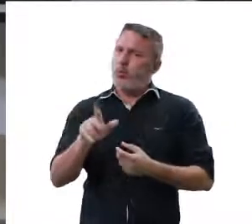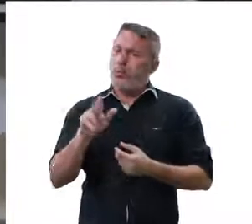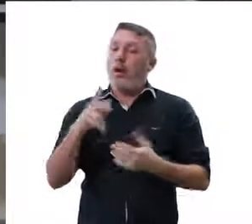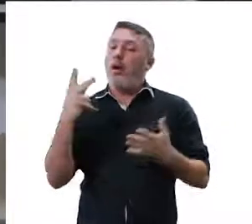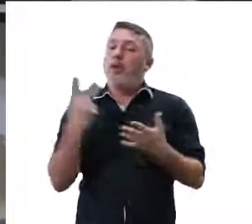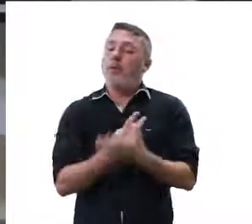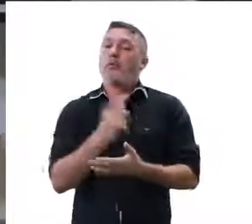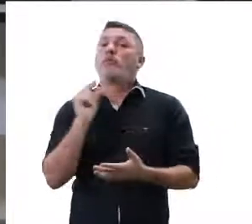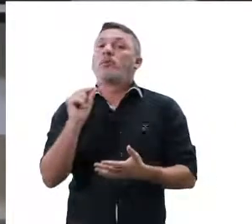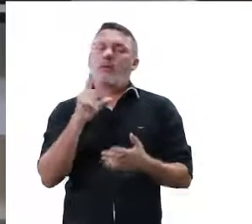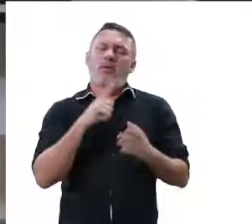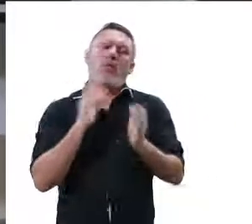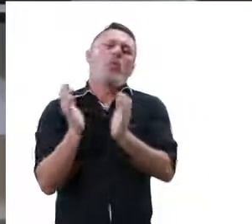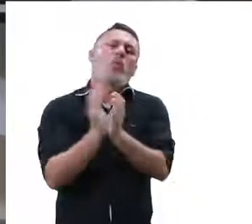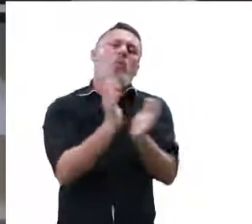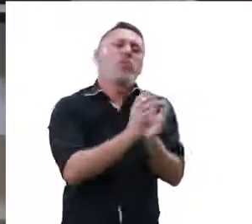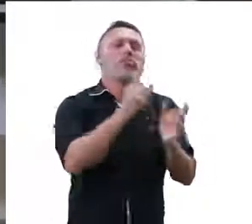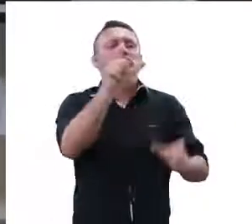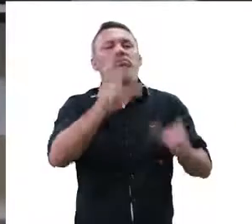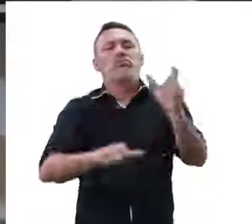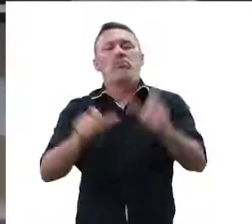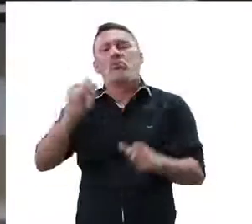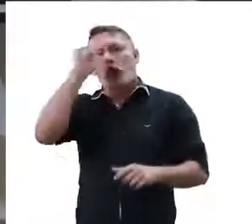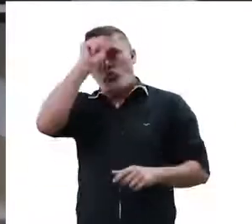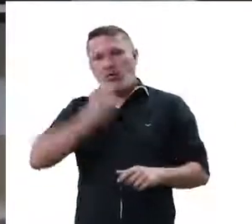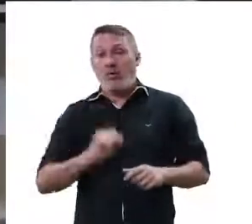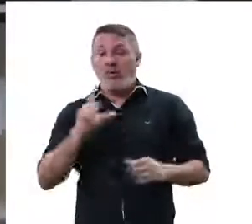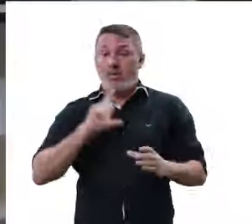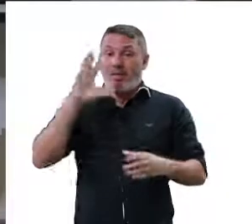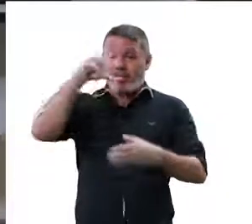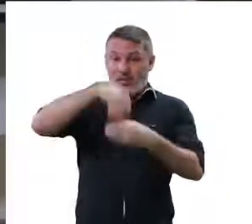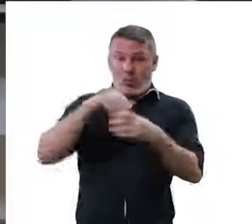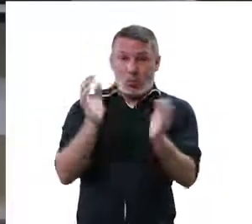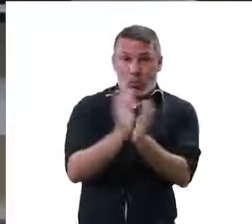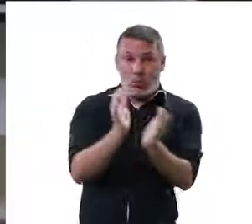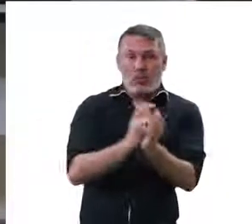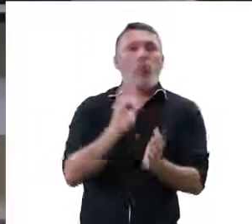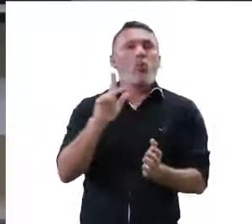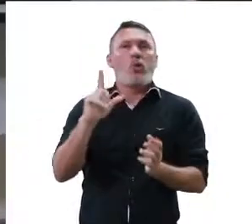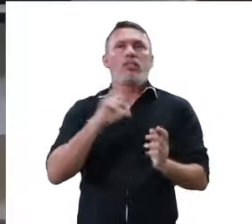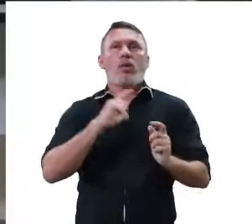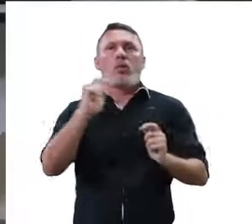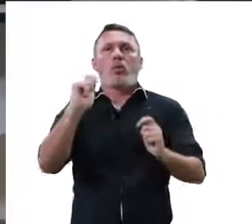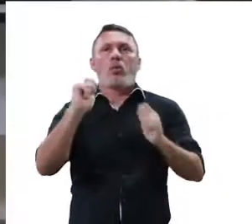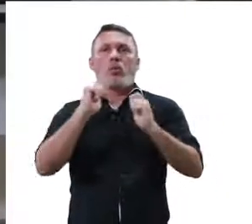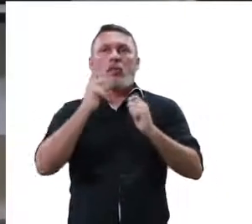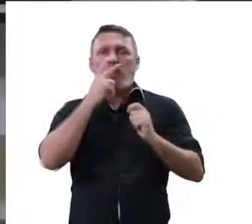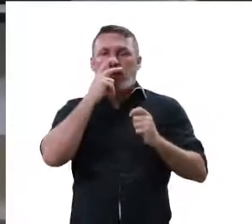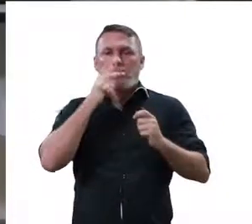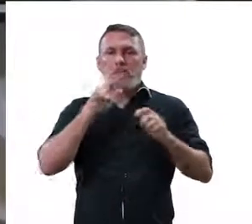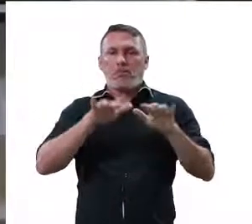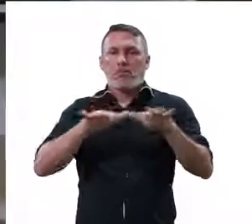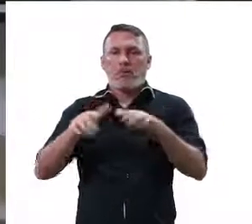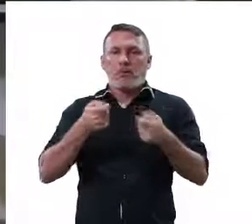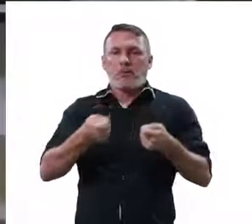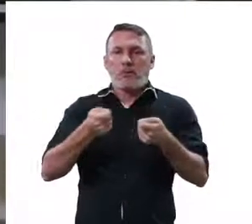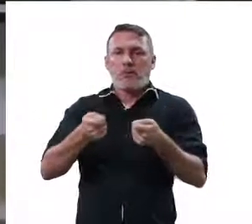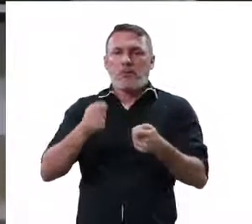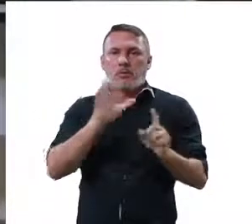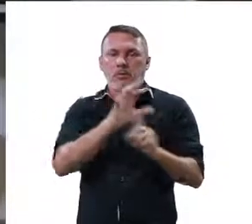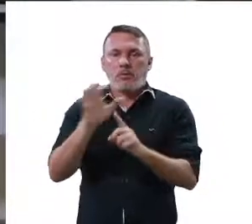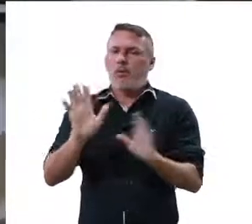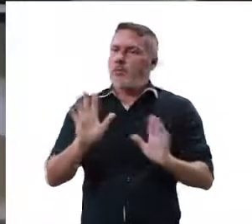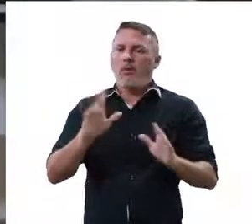acontece? O grupo, né, o sujeito faz parte desse grupo, mas não quer dizer que ele seja manipulado por ele. Esse sujeito, como um